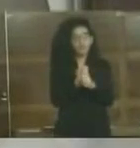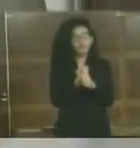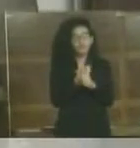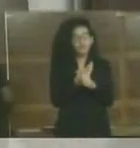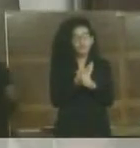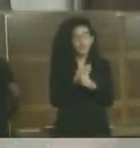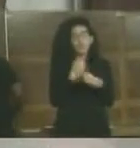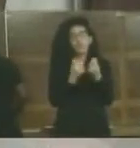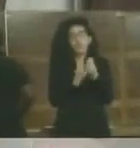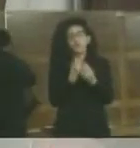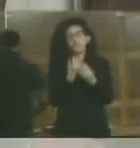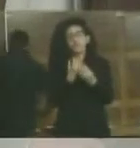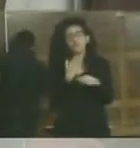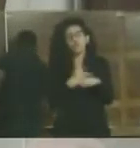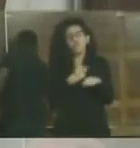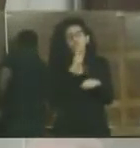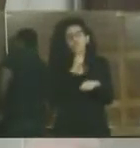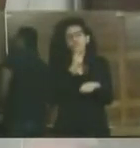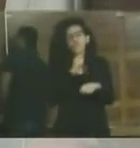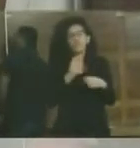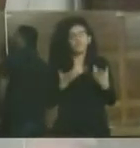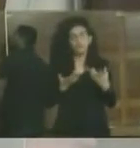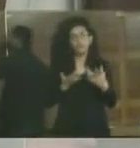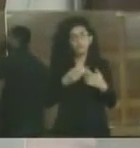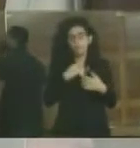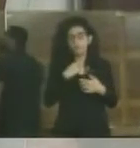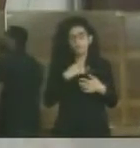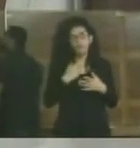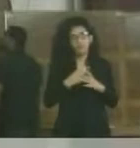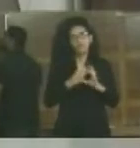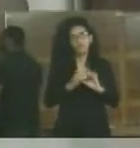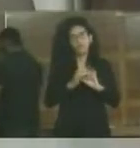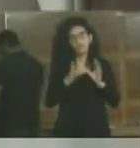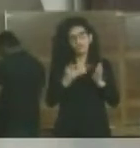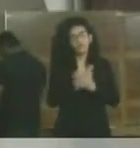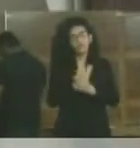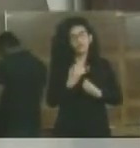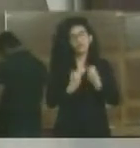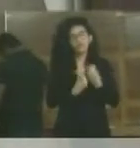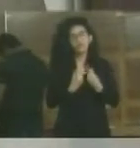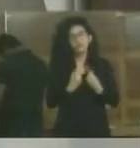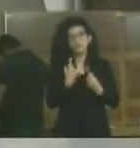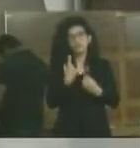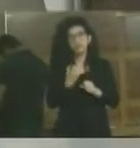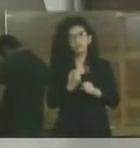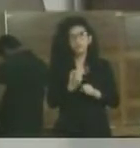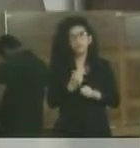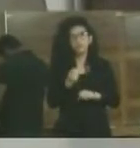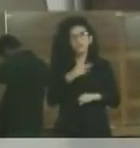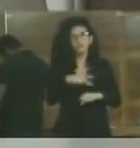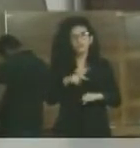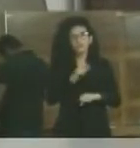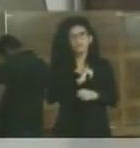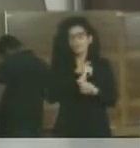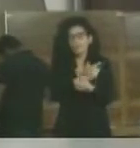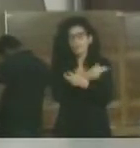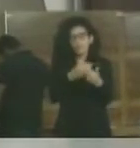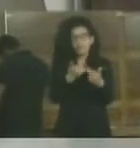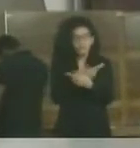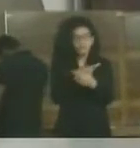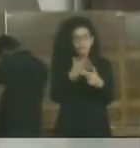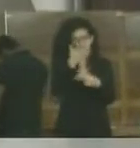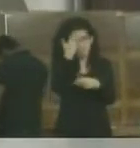nós não podemos deixar acontecer em Angra dos Reis. Como pode um país que tem, né, um celeiro de